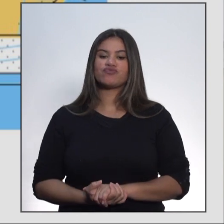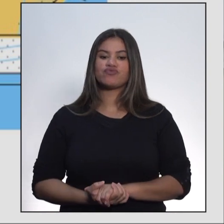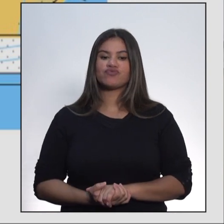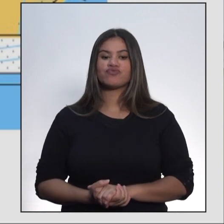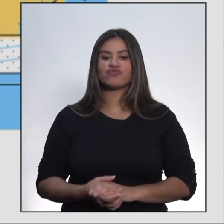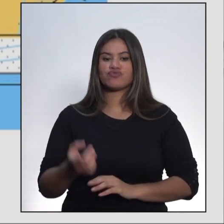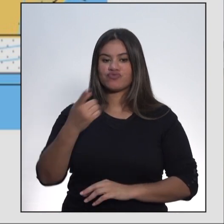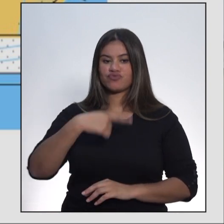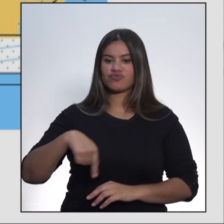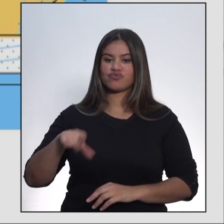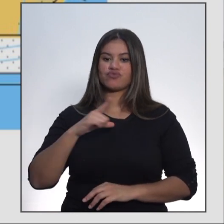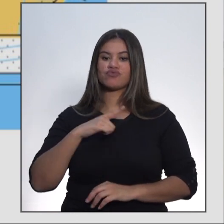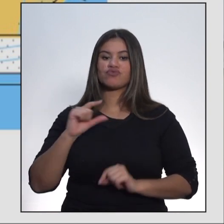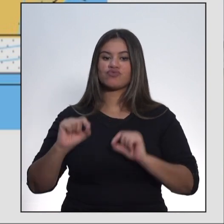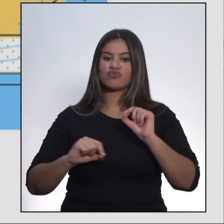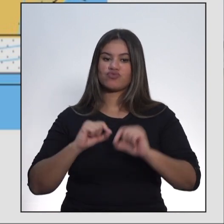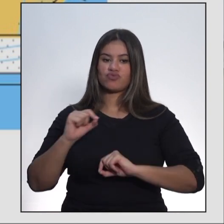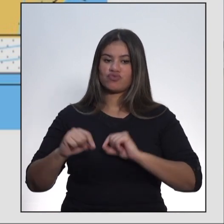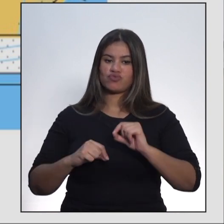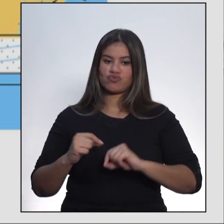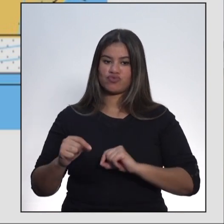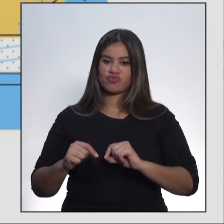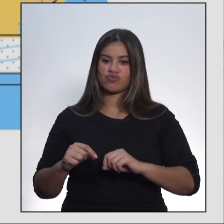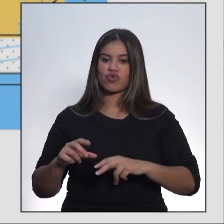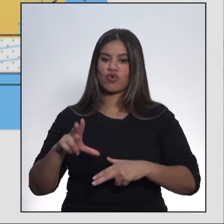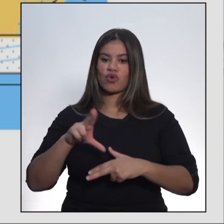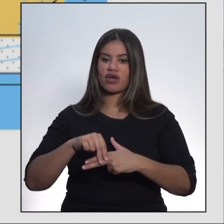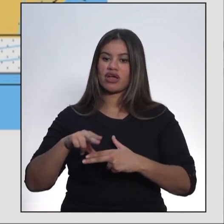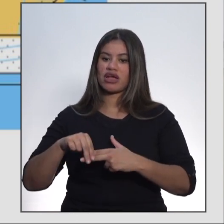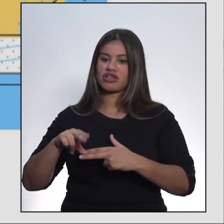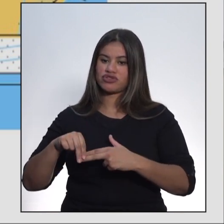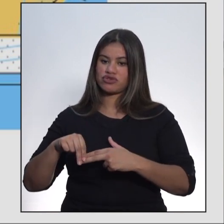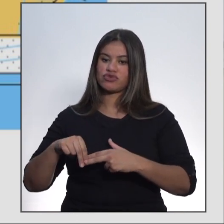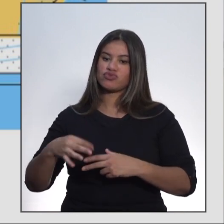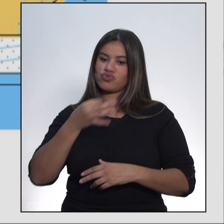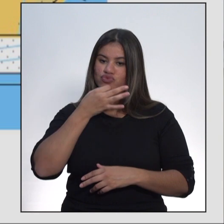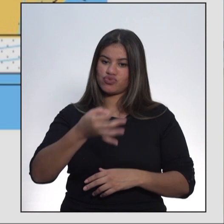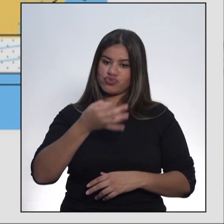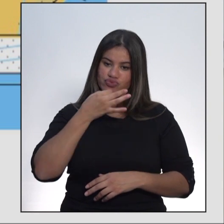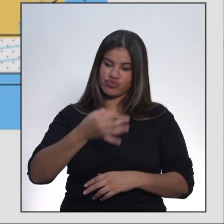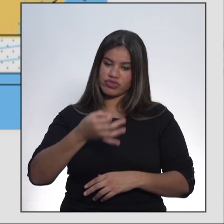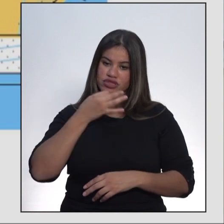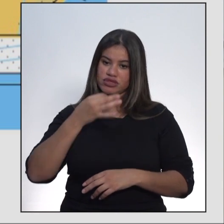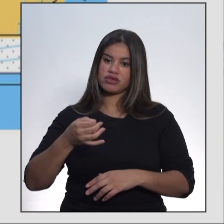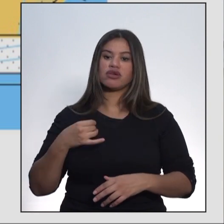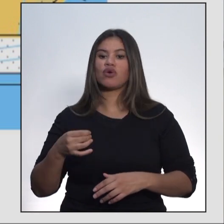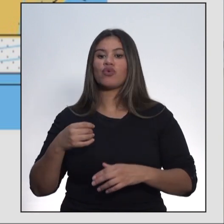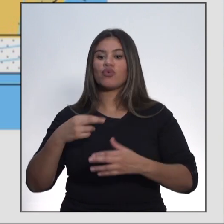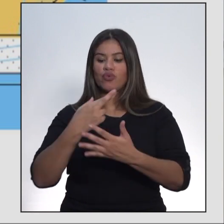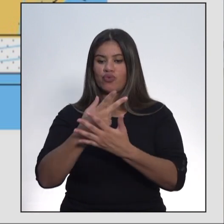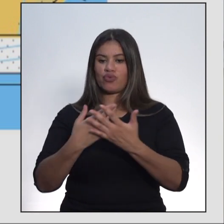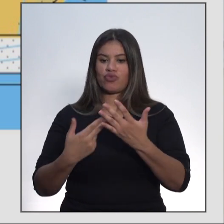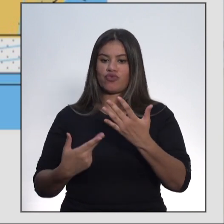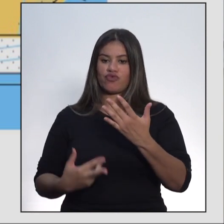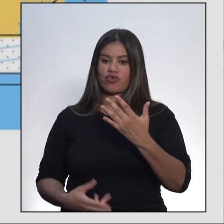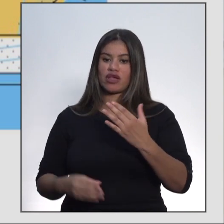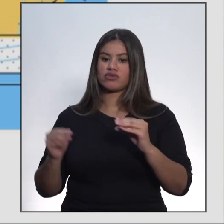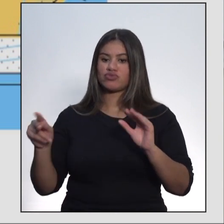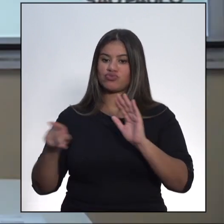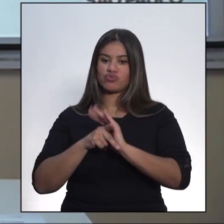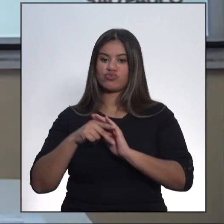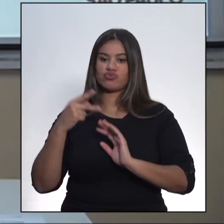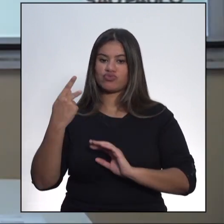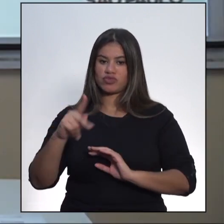nós temos, né, o que é o artigo de opinião e esses elementos que se encaixam no artigo de